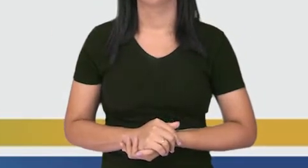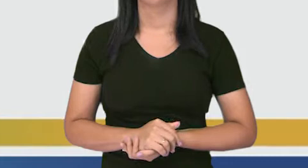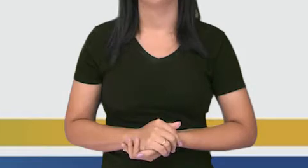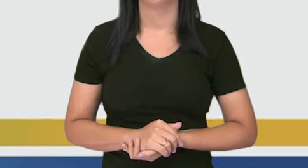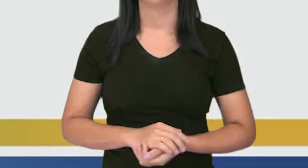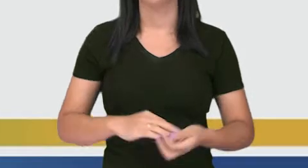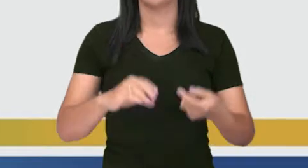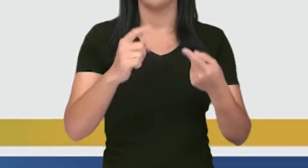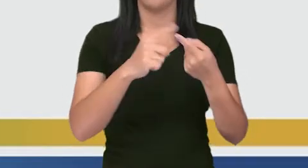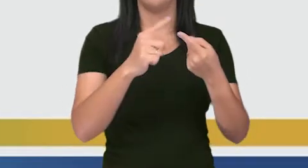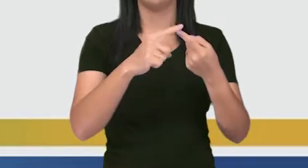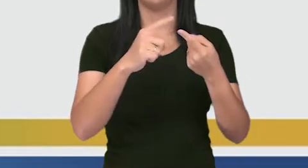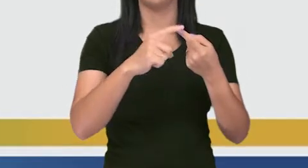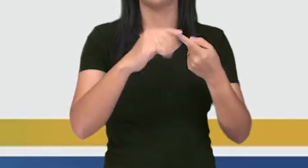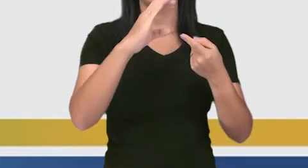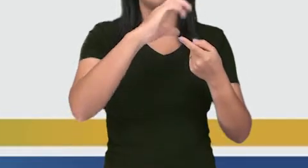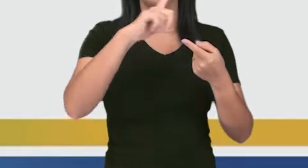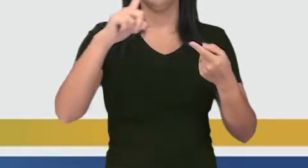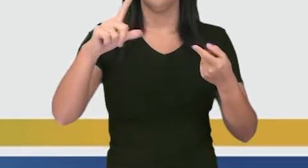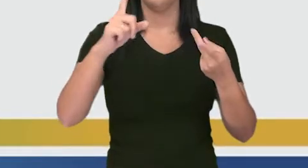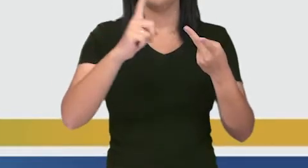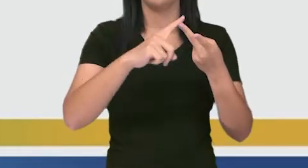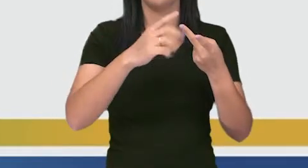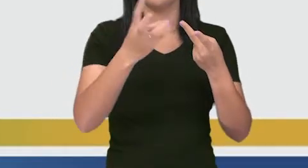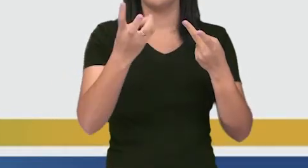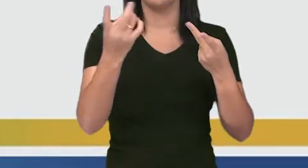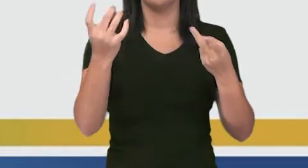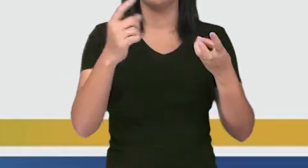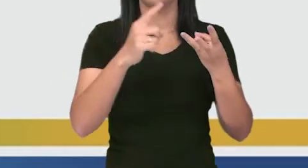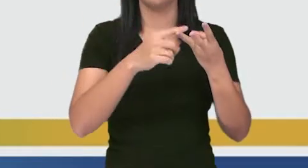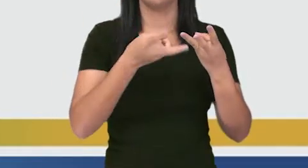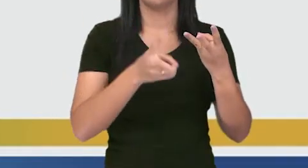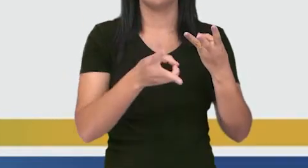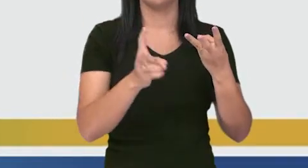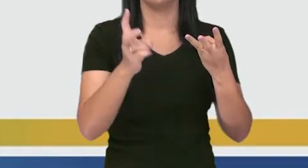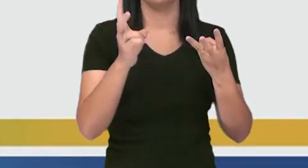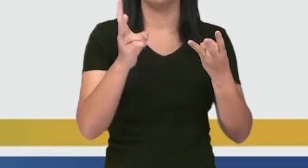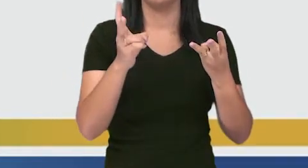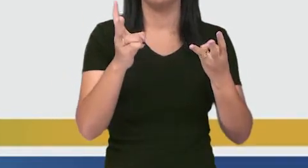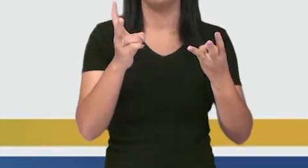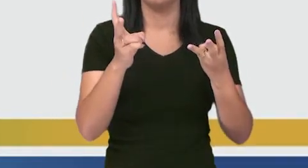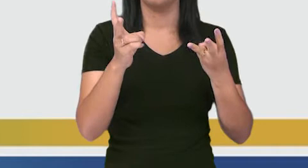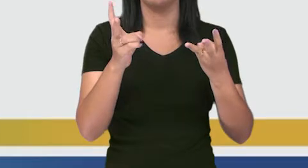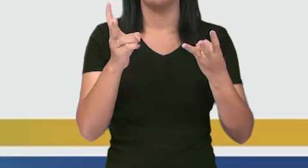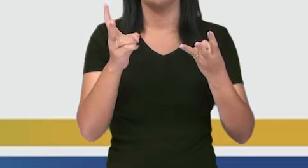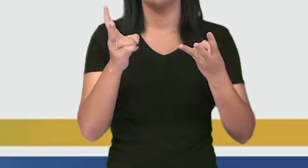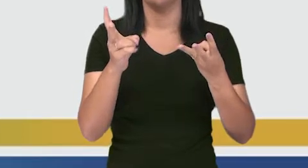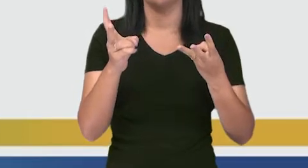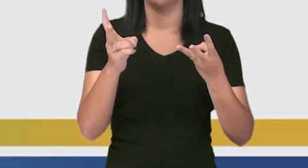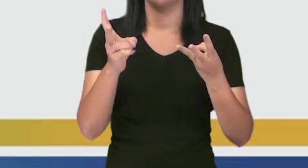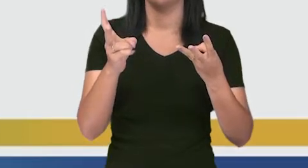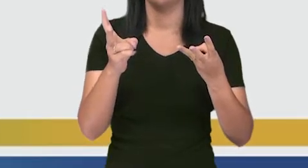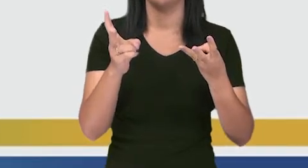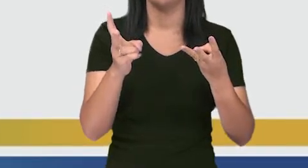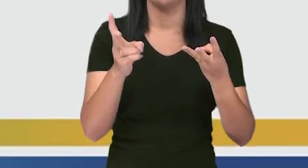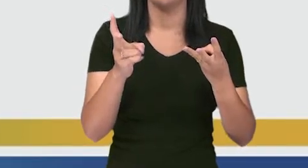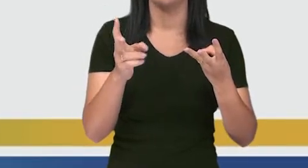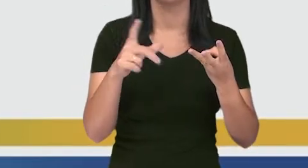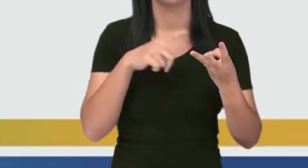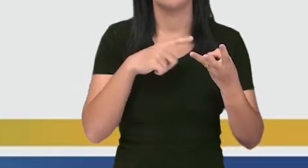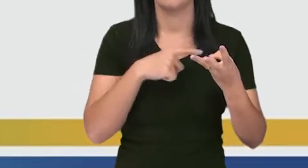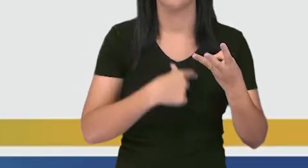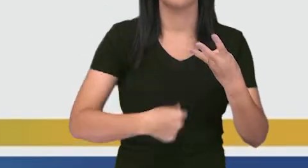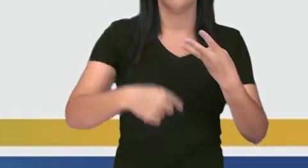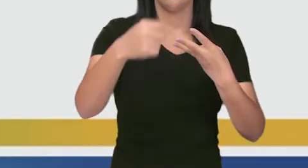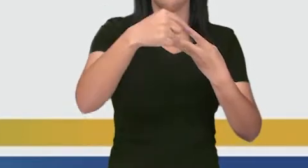a classificação Contagem contínuos tá ele tem